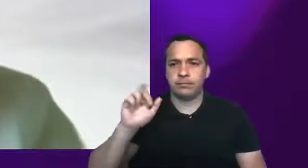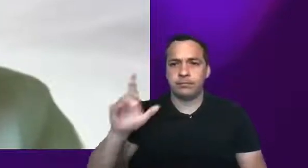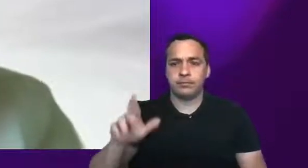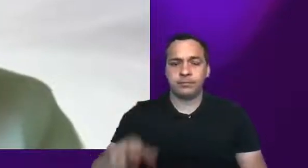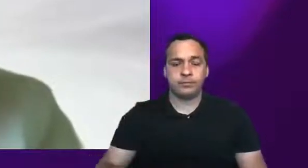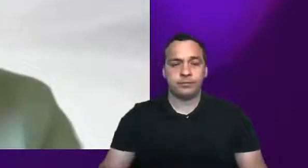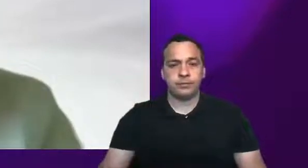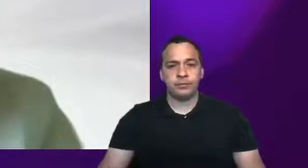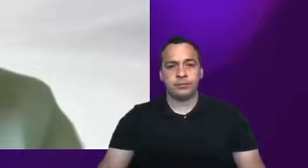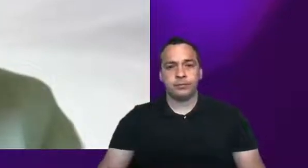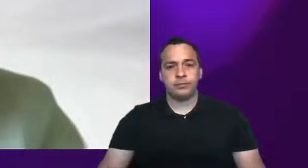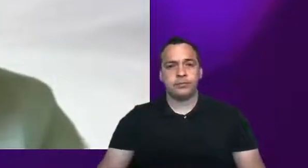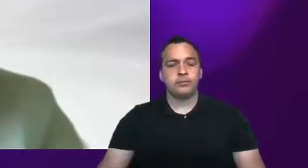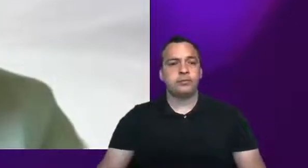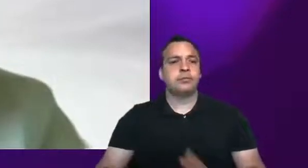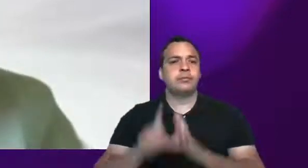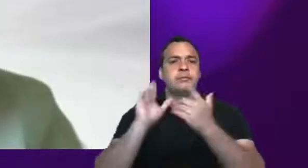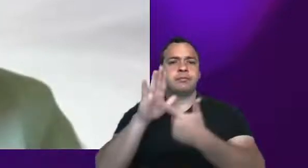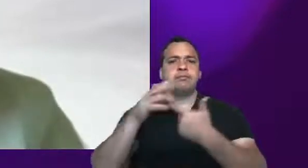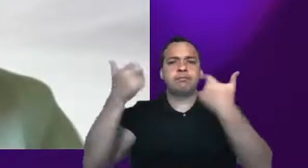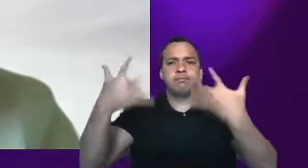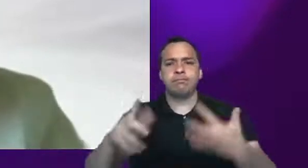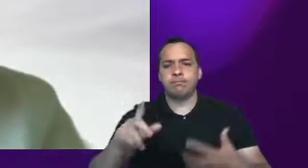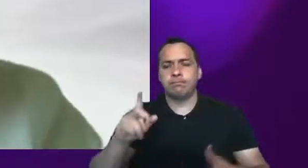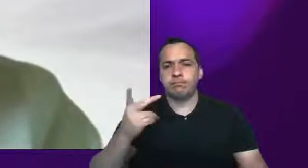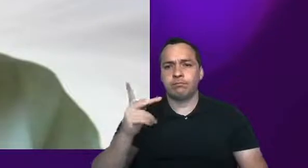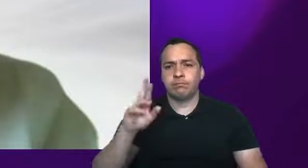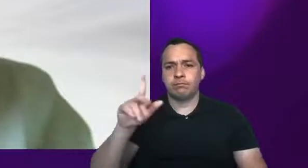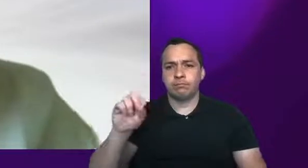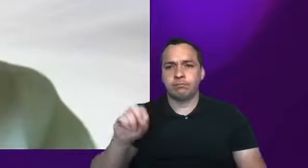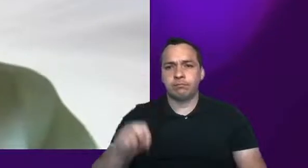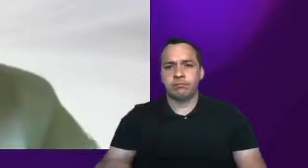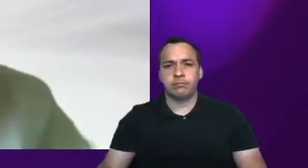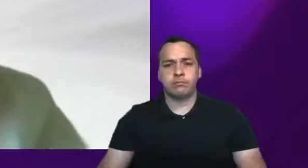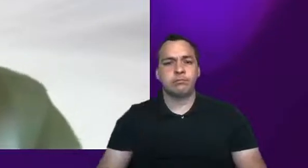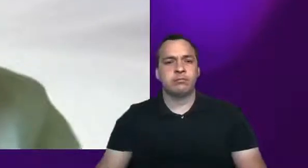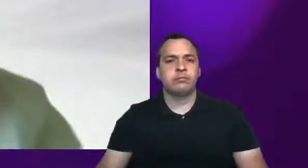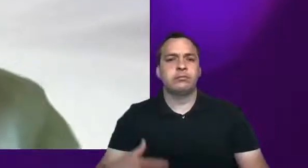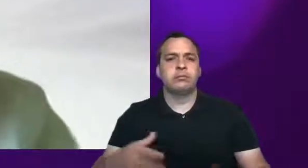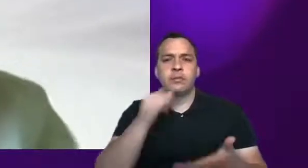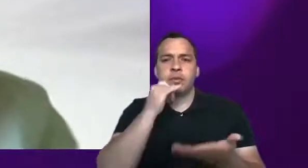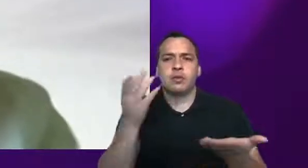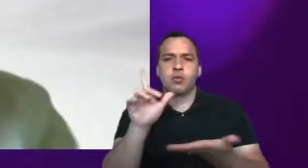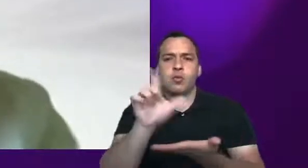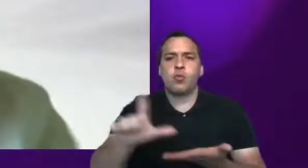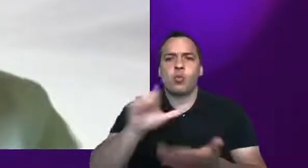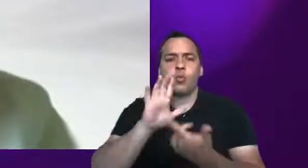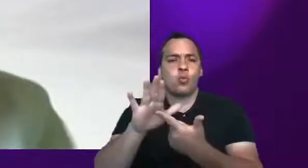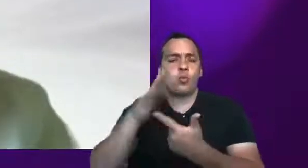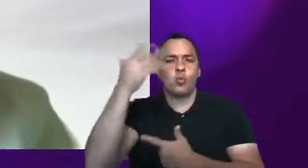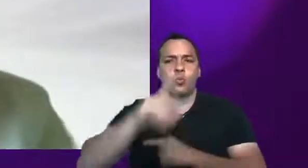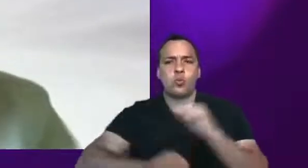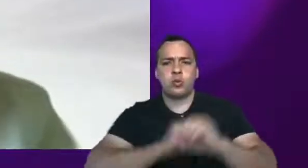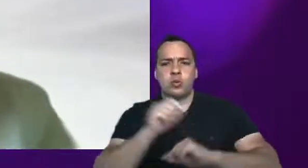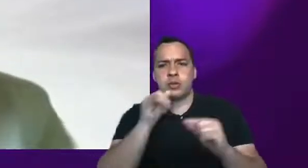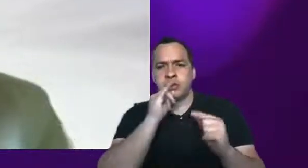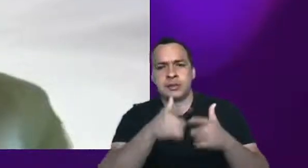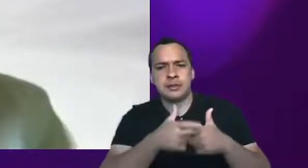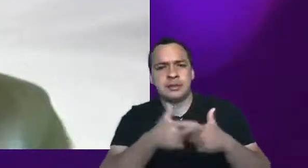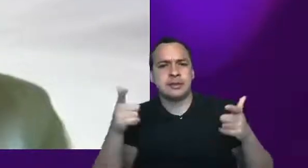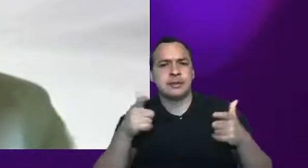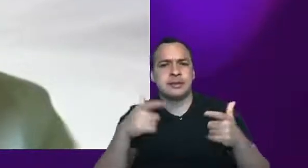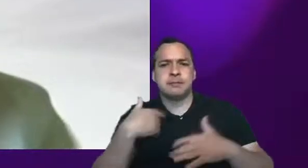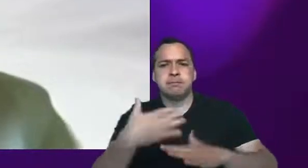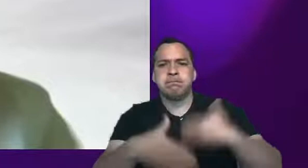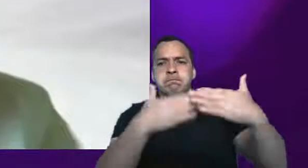professor Hugo agora nesse caso, mas, na verdade, a literatura hoje mostra todo esse